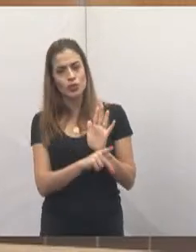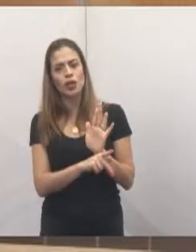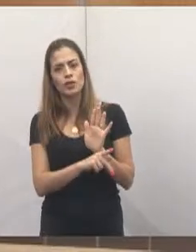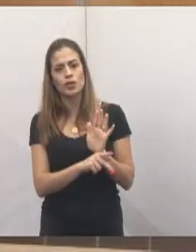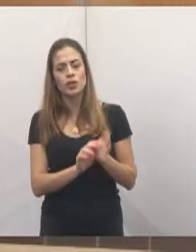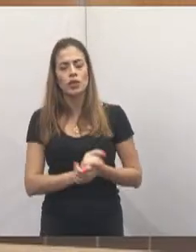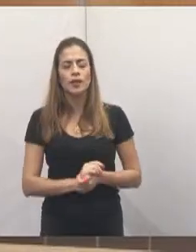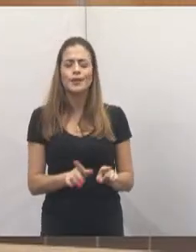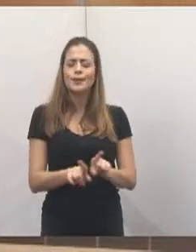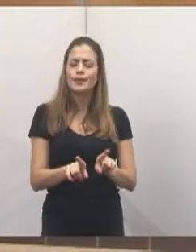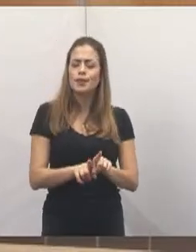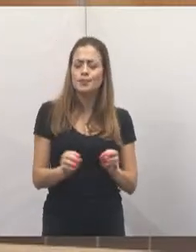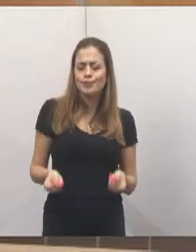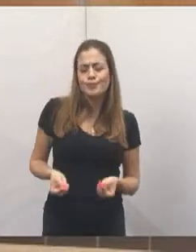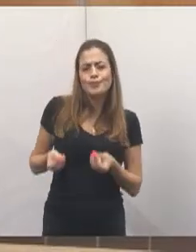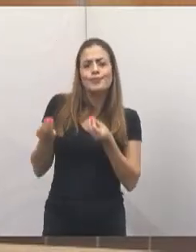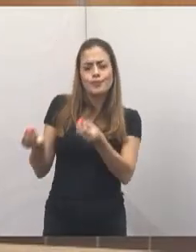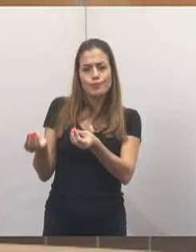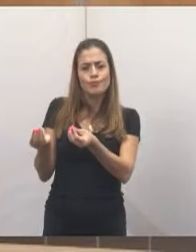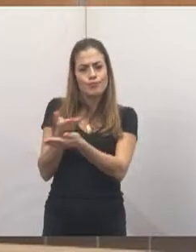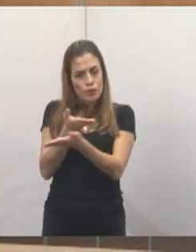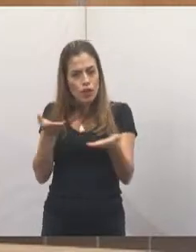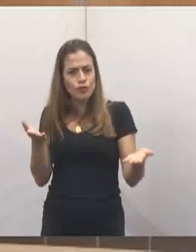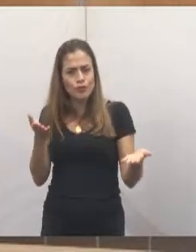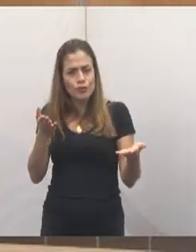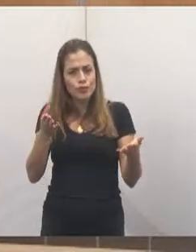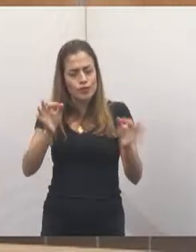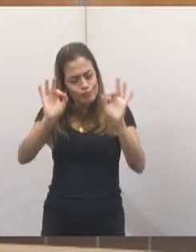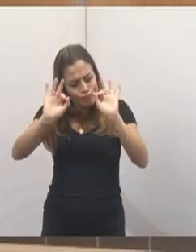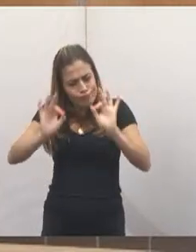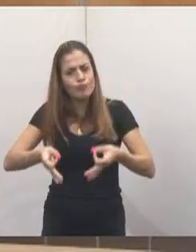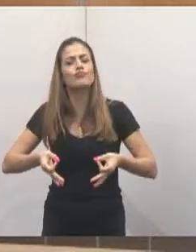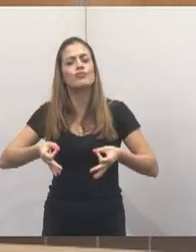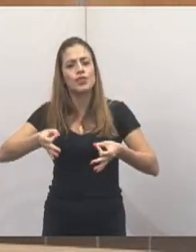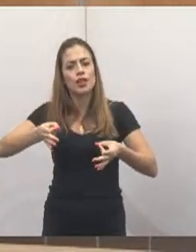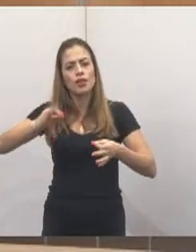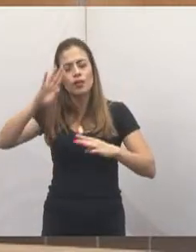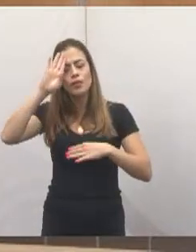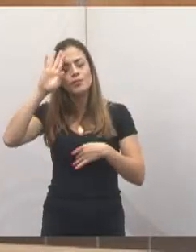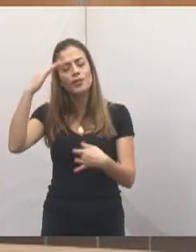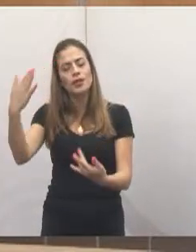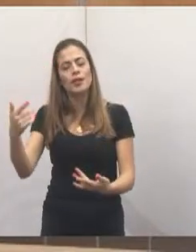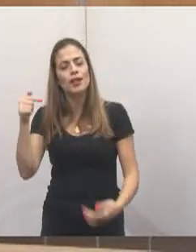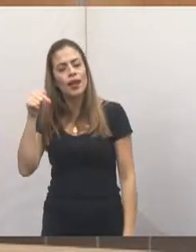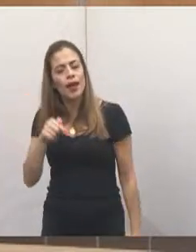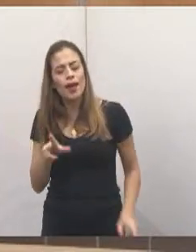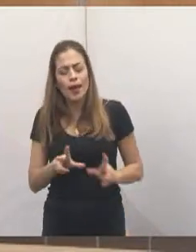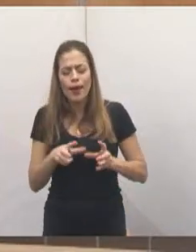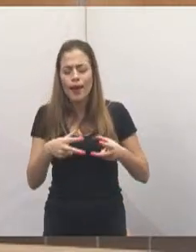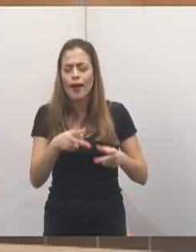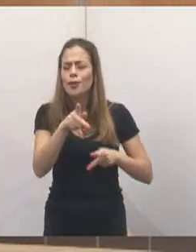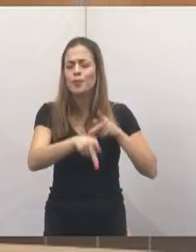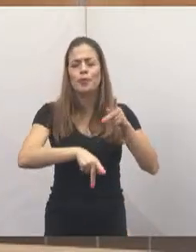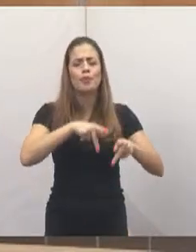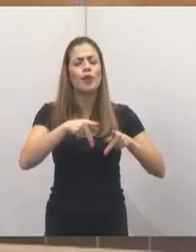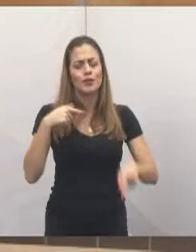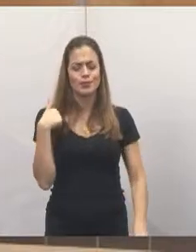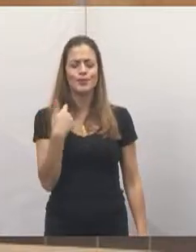e poder conceder a vocês essa justa homenagem. Essa é a nossa casa, essa é a casa do povo.